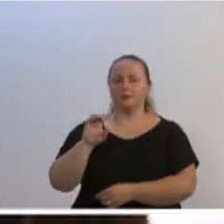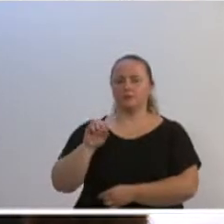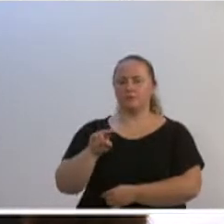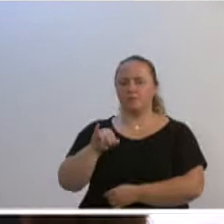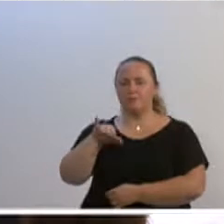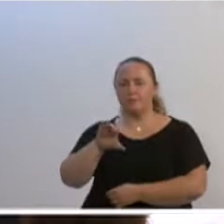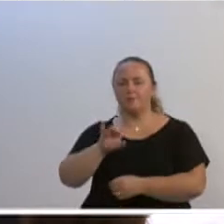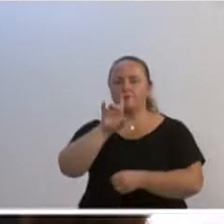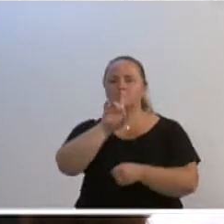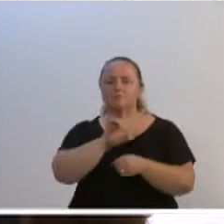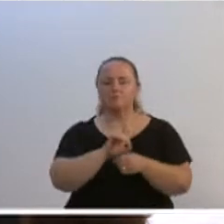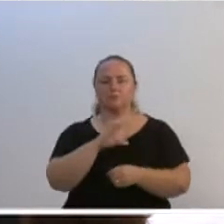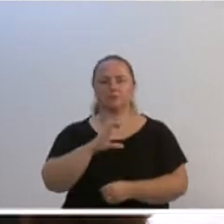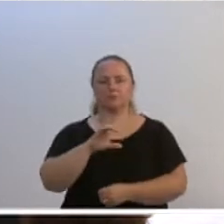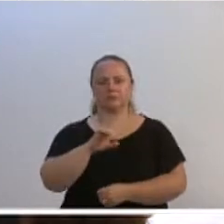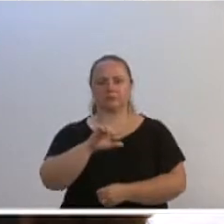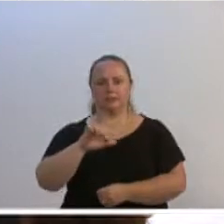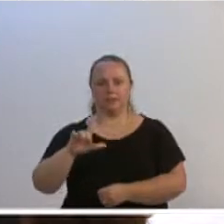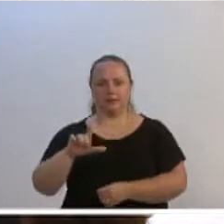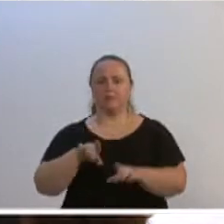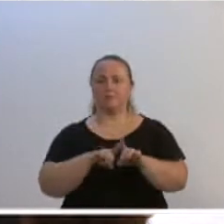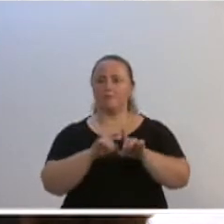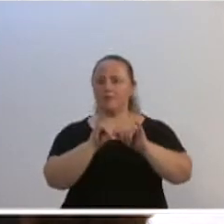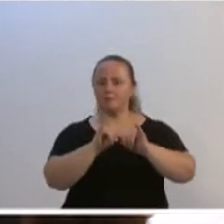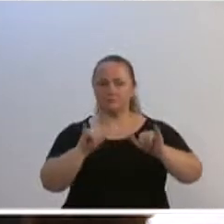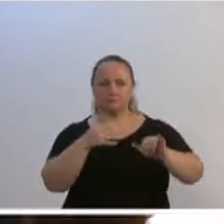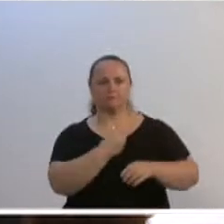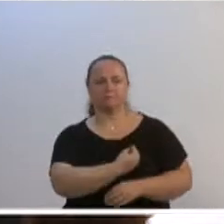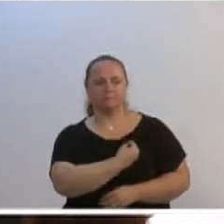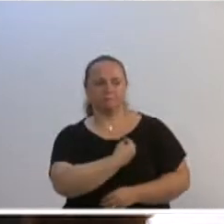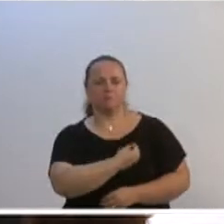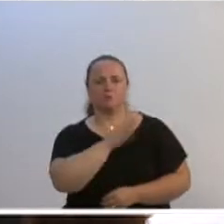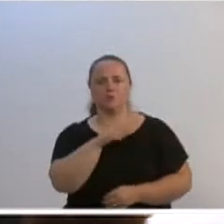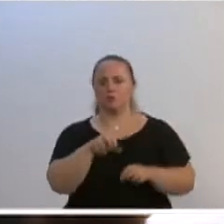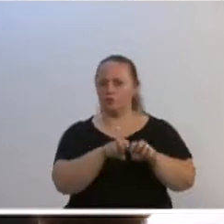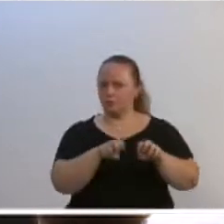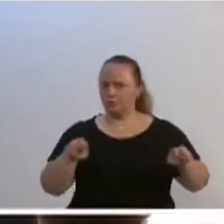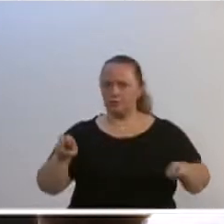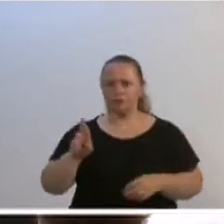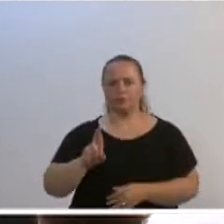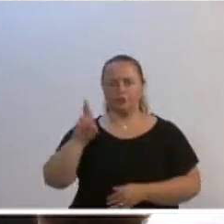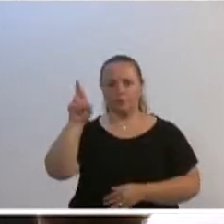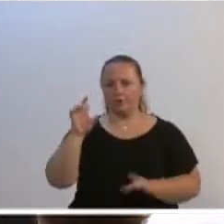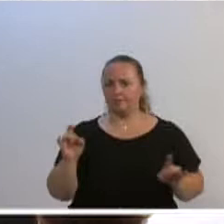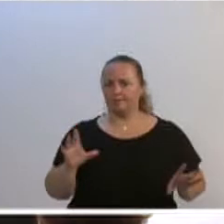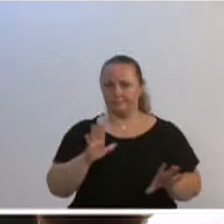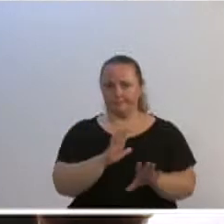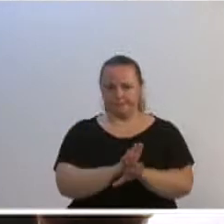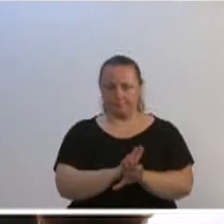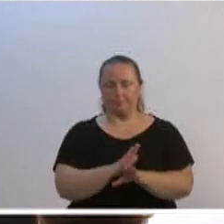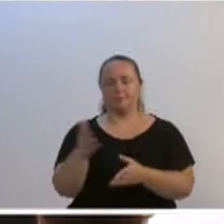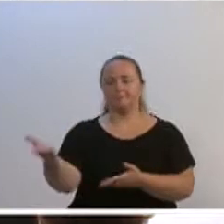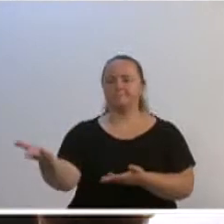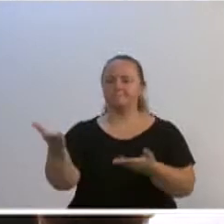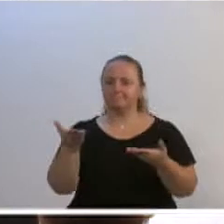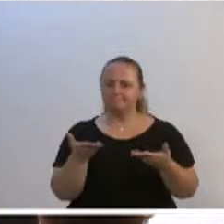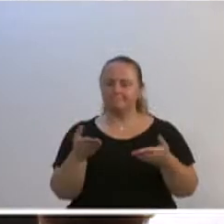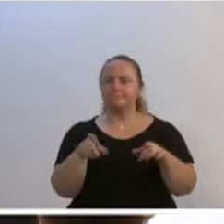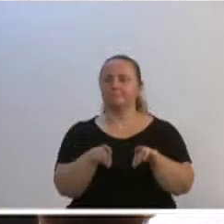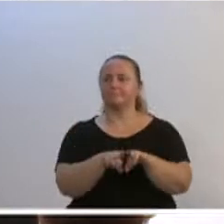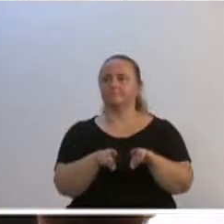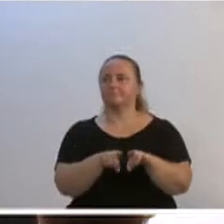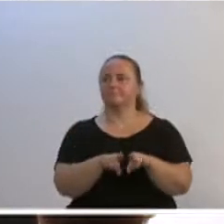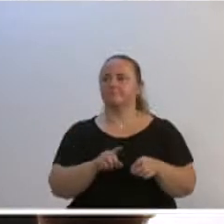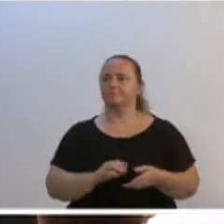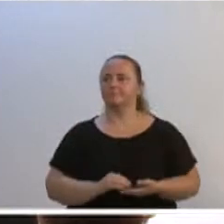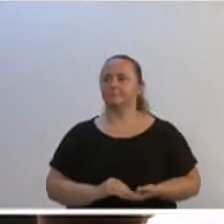Blumenau. Eu quero registrar aqui, então, a presença, uma vez que a mesa dos trabalhos está composta. Quero convidar também o